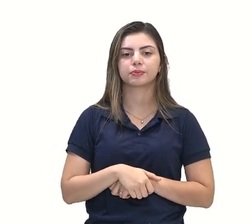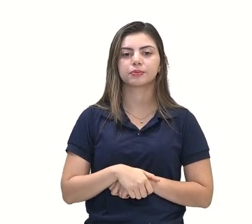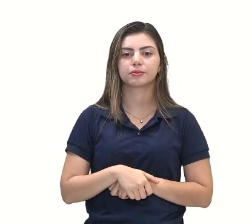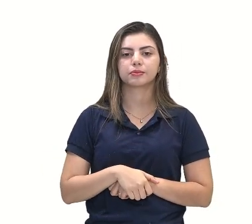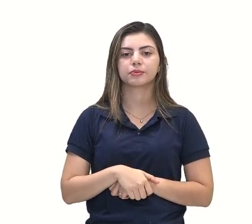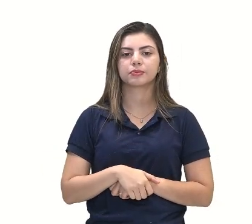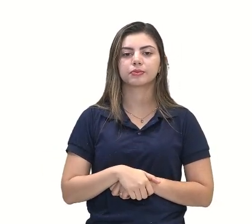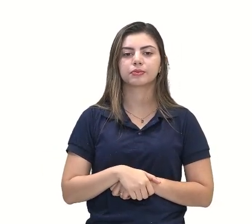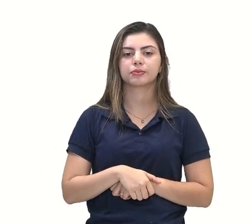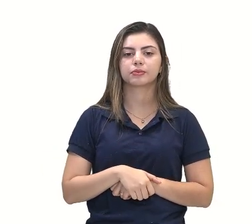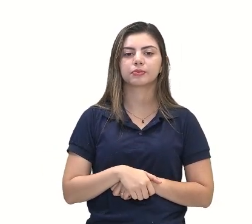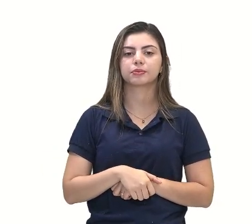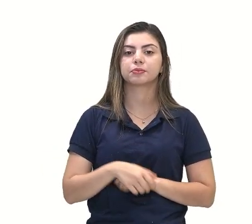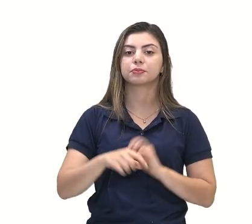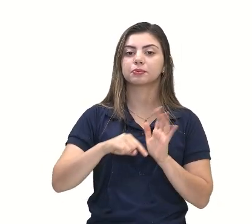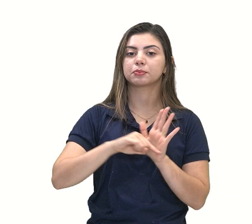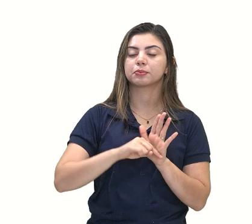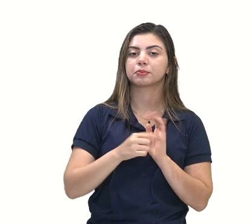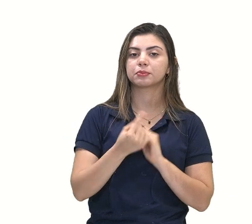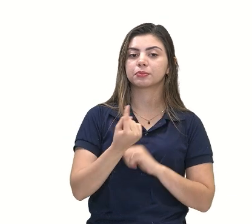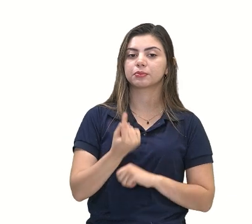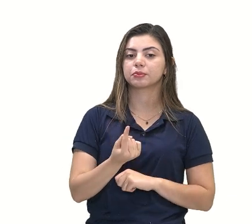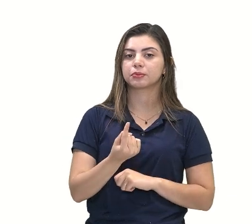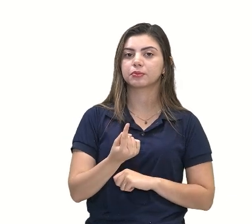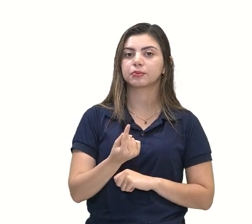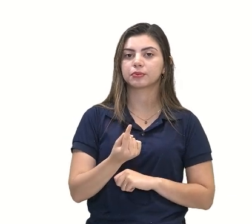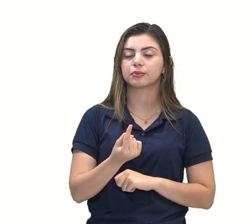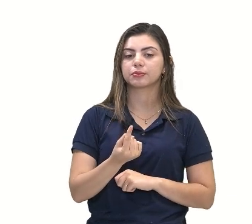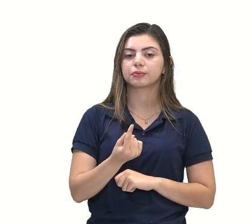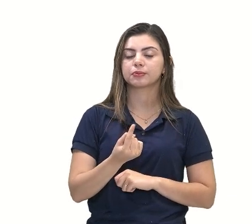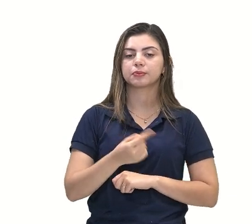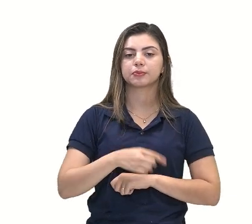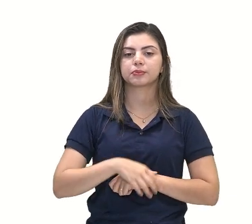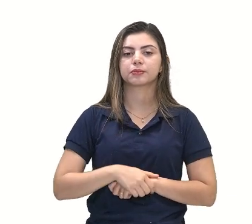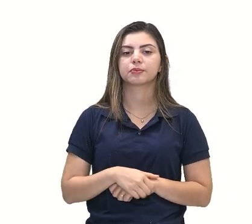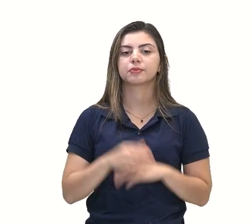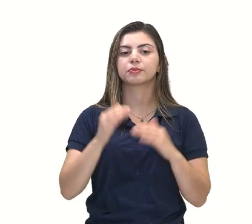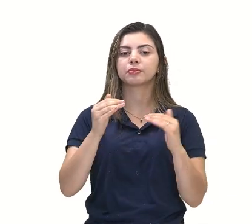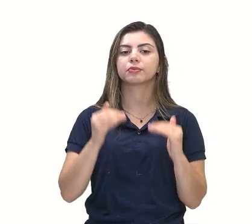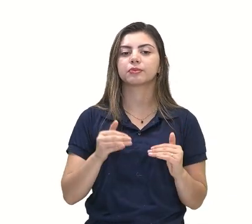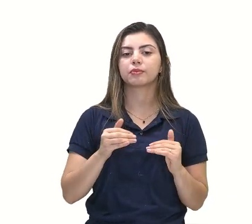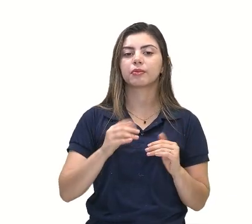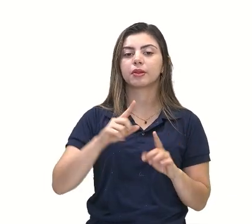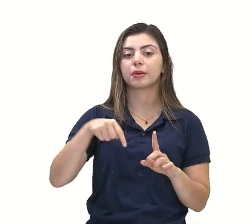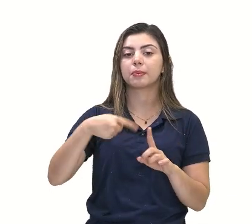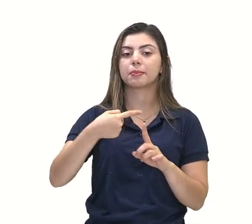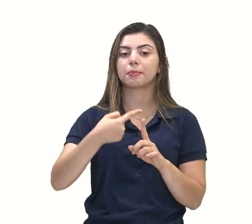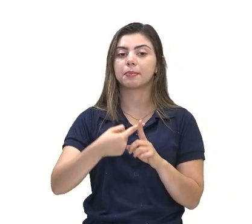que mais? Menos 1, que eu não posso esquecer. Aí vem mais